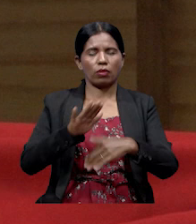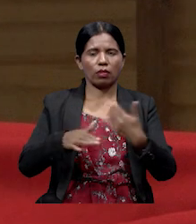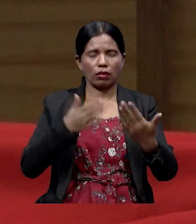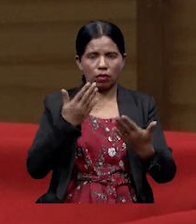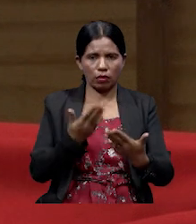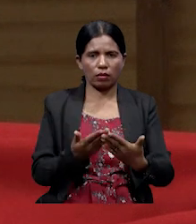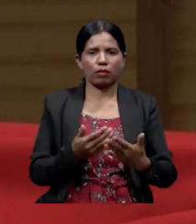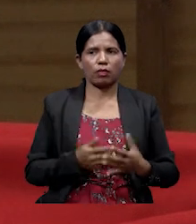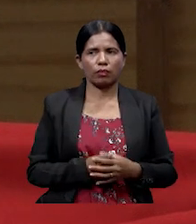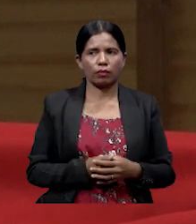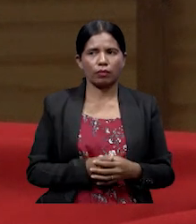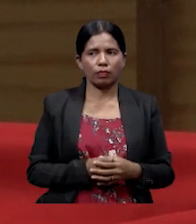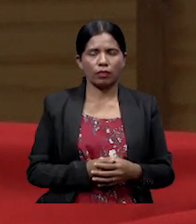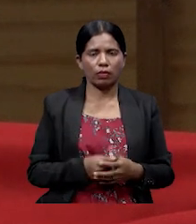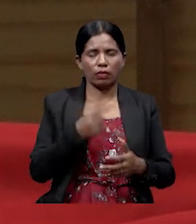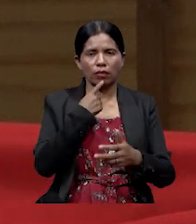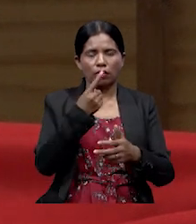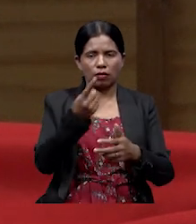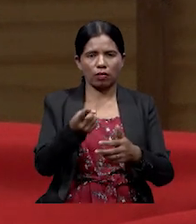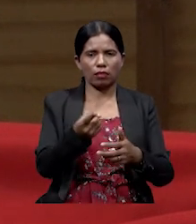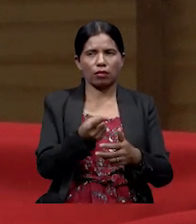para mencionar ou